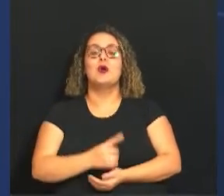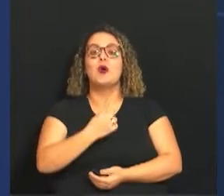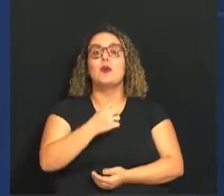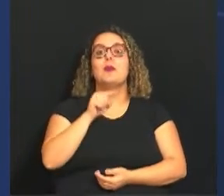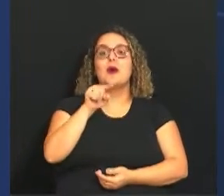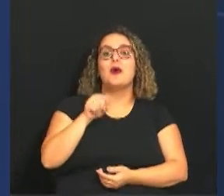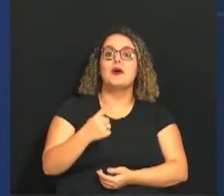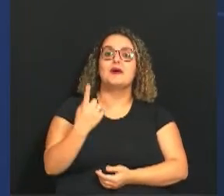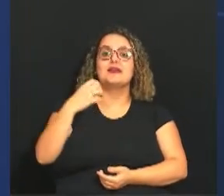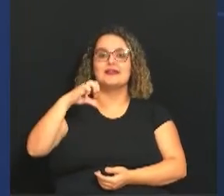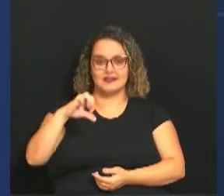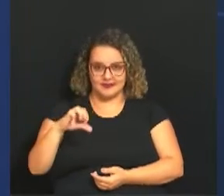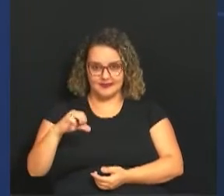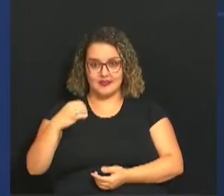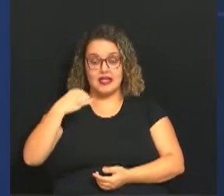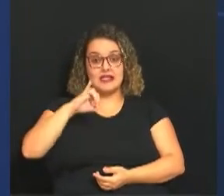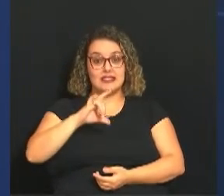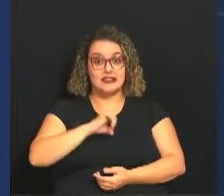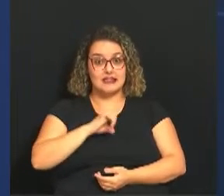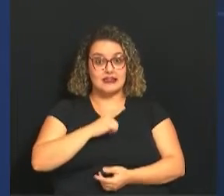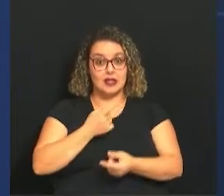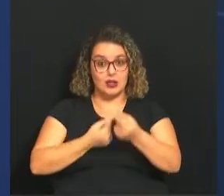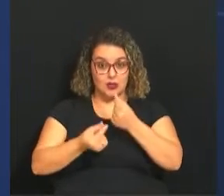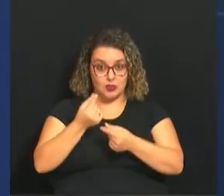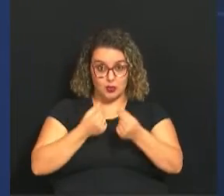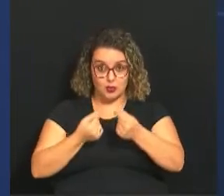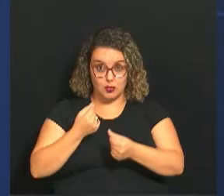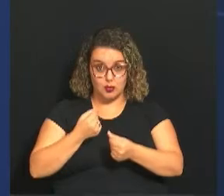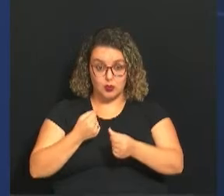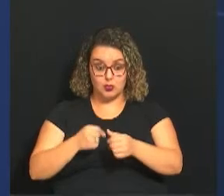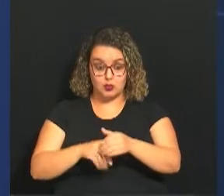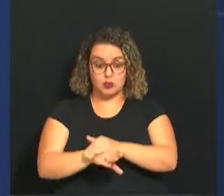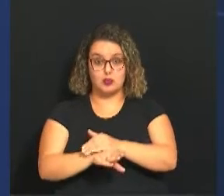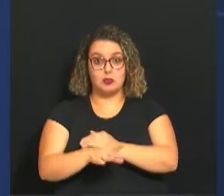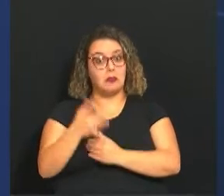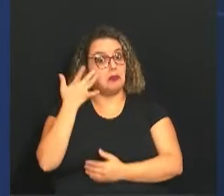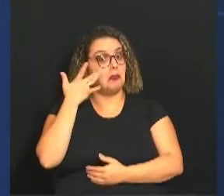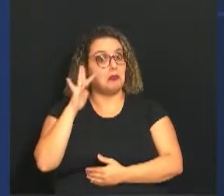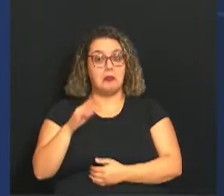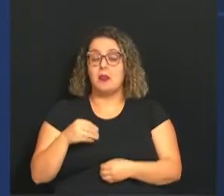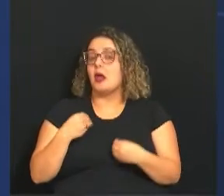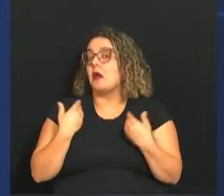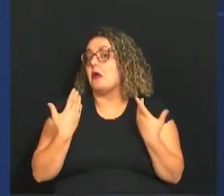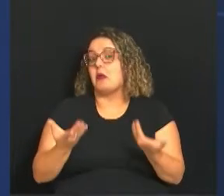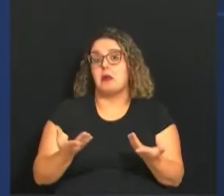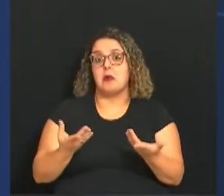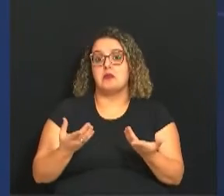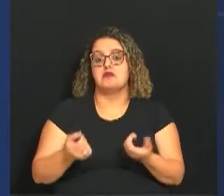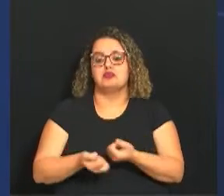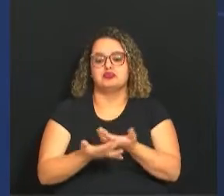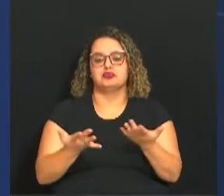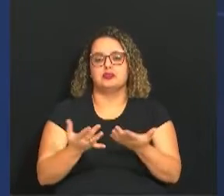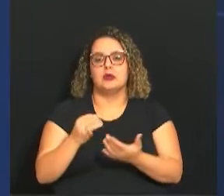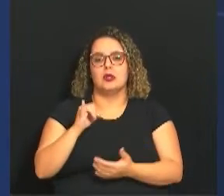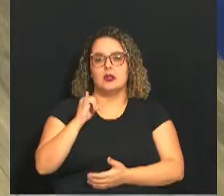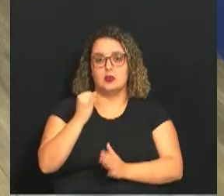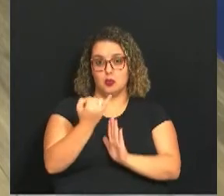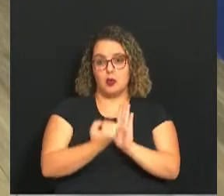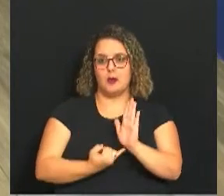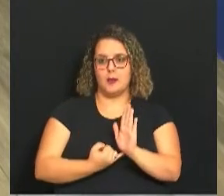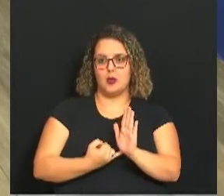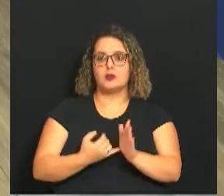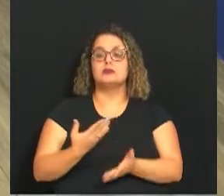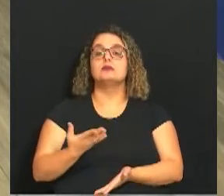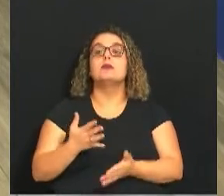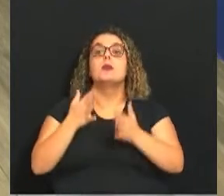1h19, olha só, se você tem aquele dinheiro investido e não sabe como declarar no imposto de renda, preste atenção, porque